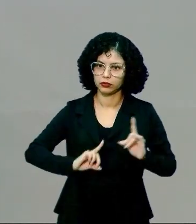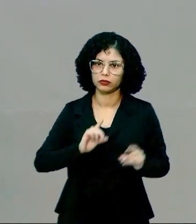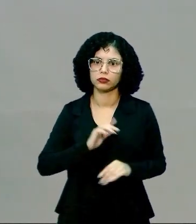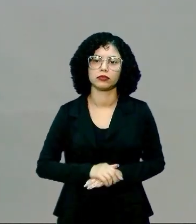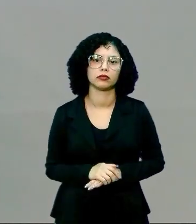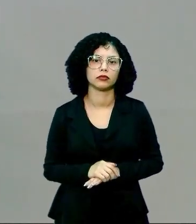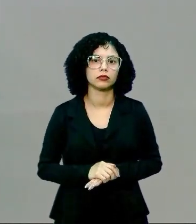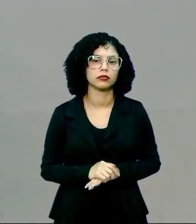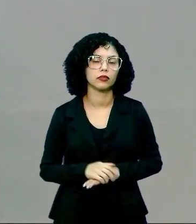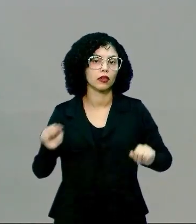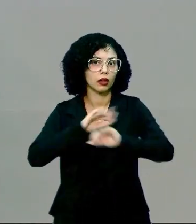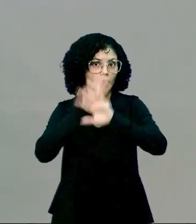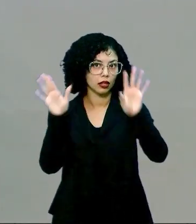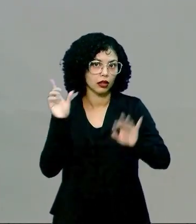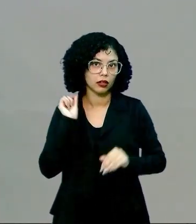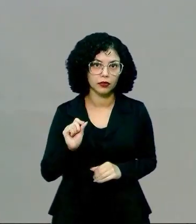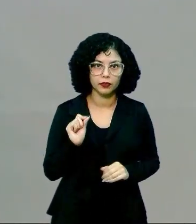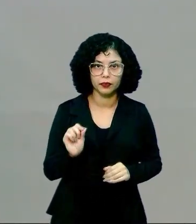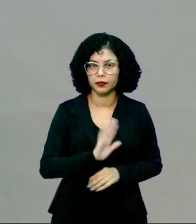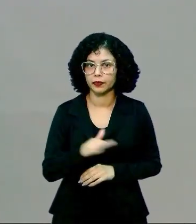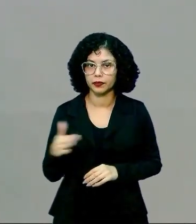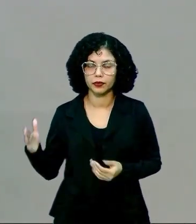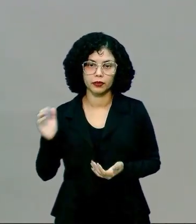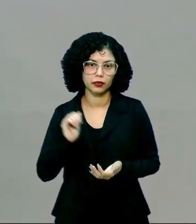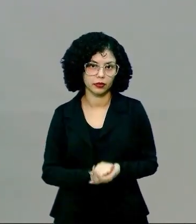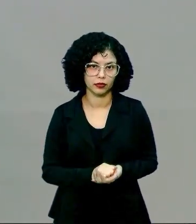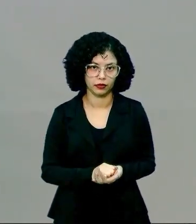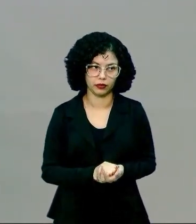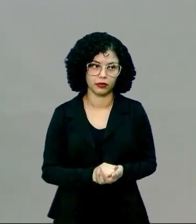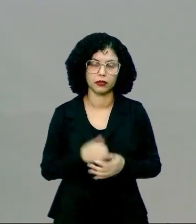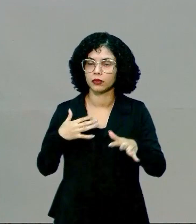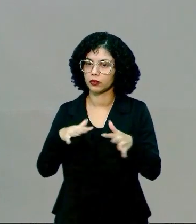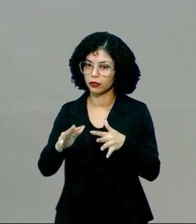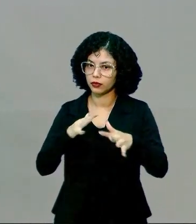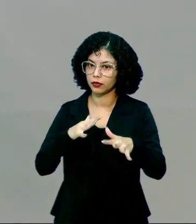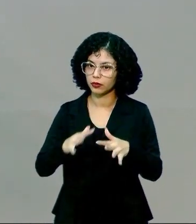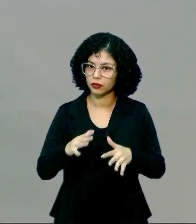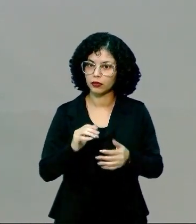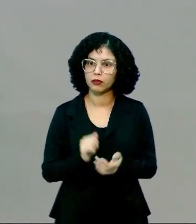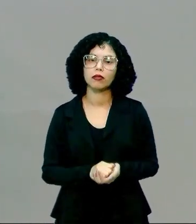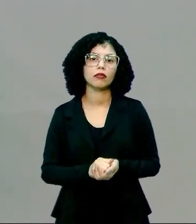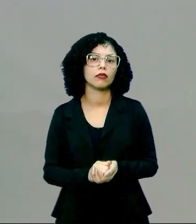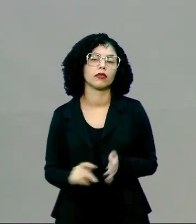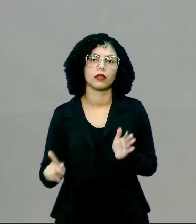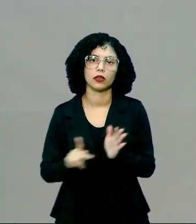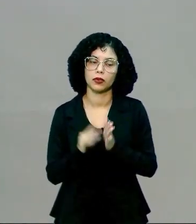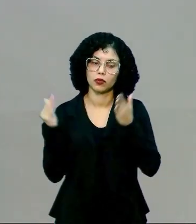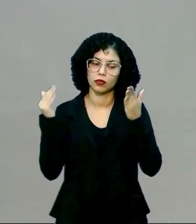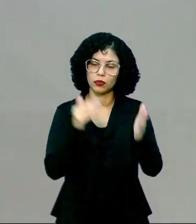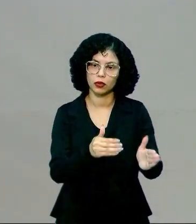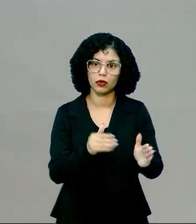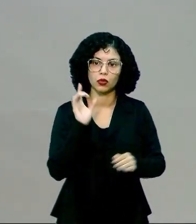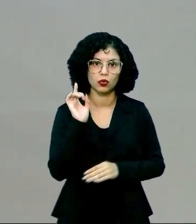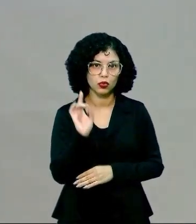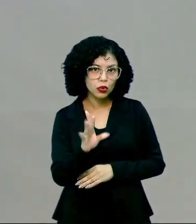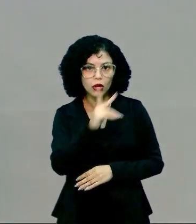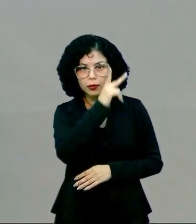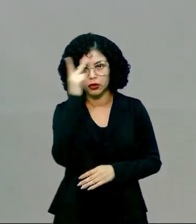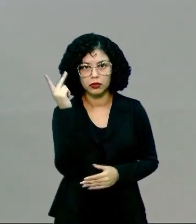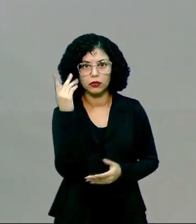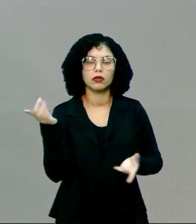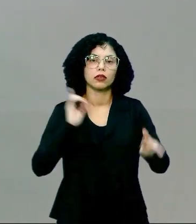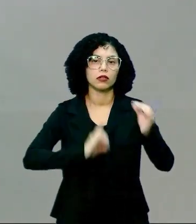deficiência. E é claro que quando esses movimentos, e aí não especificando somente o da pessoa